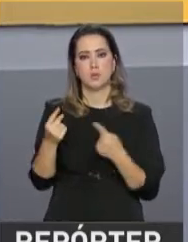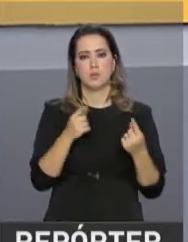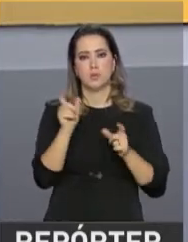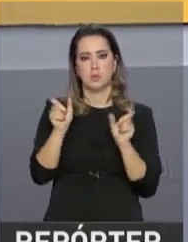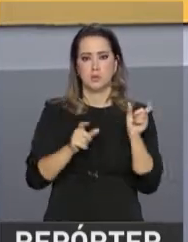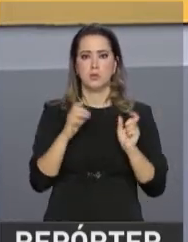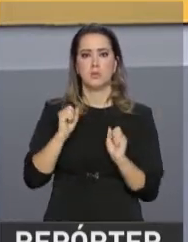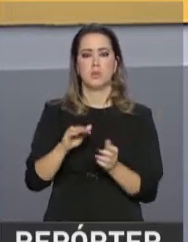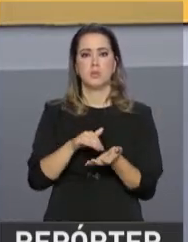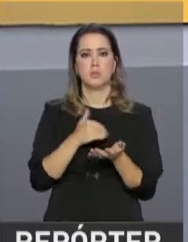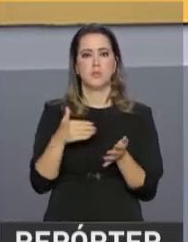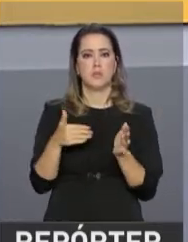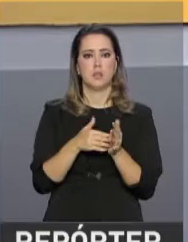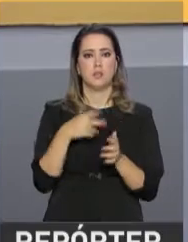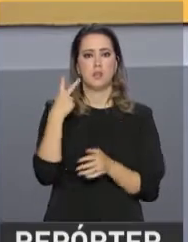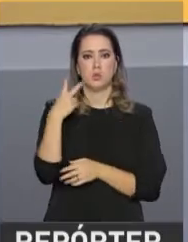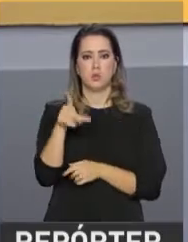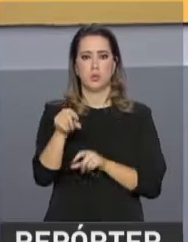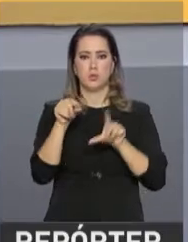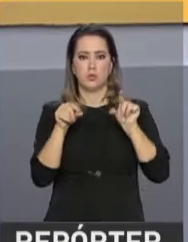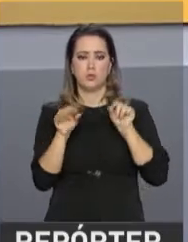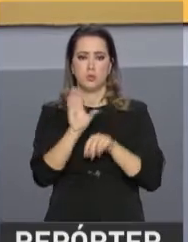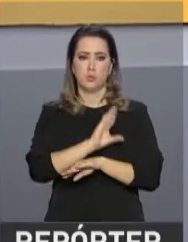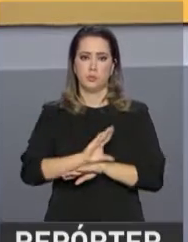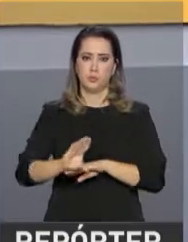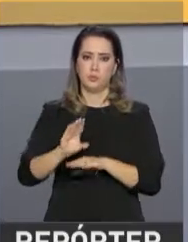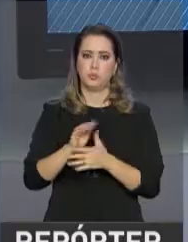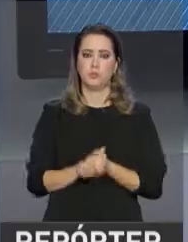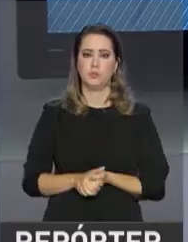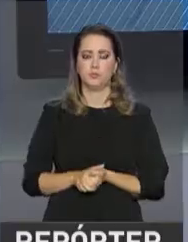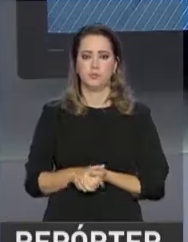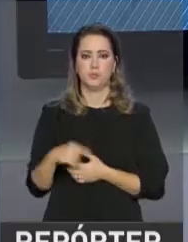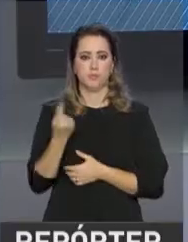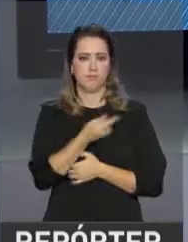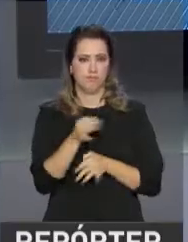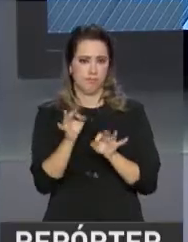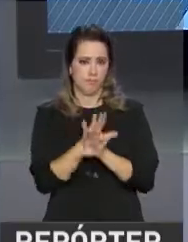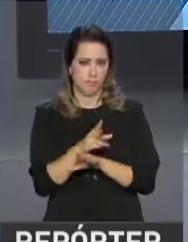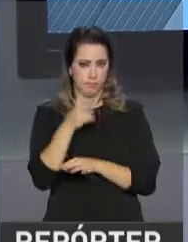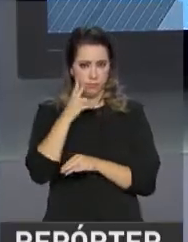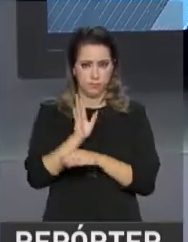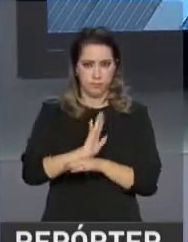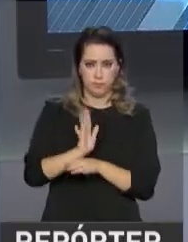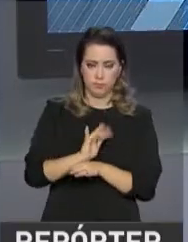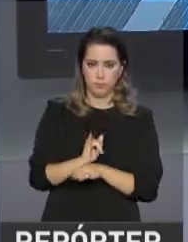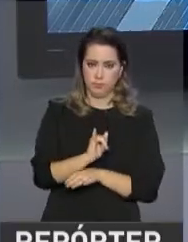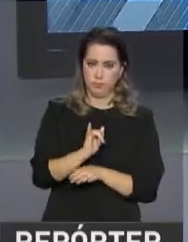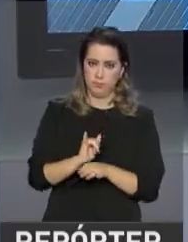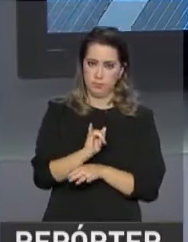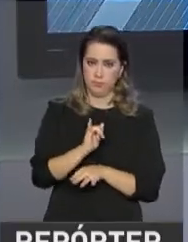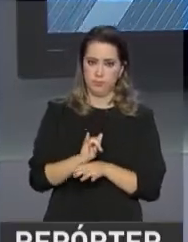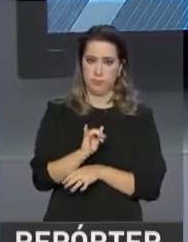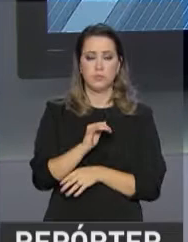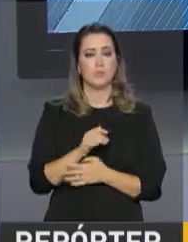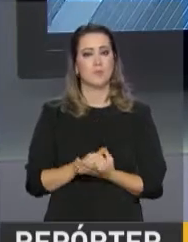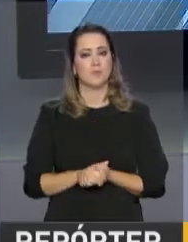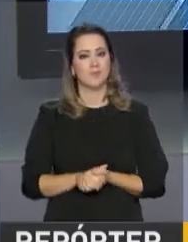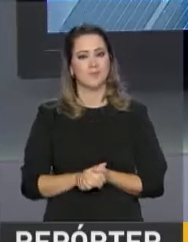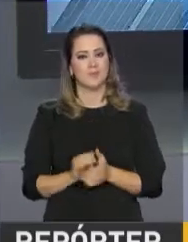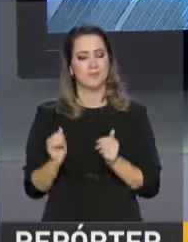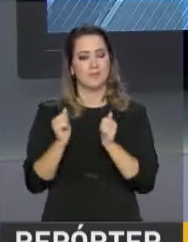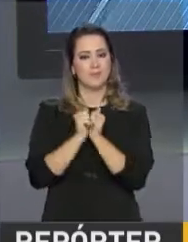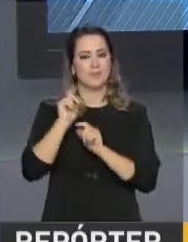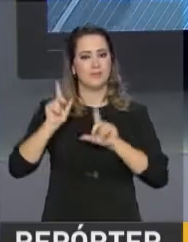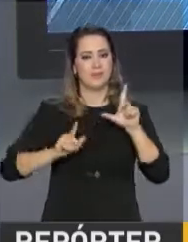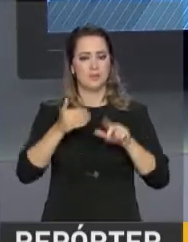pode se inscrever em até duas opções de cursos e nós ficamos por aqui você pode rever as reportagens no youtube